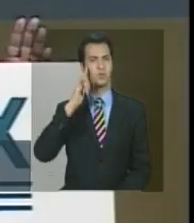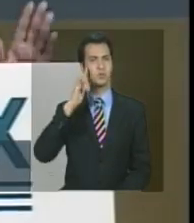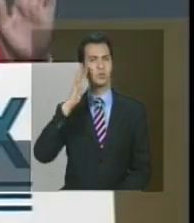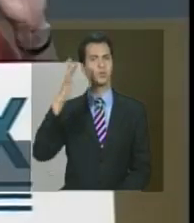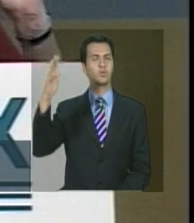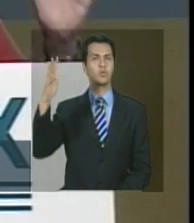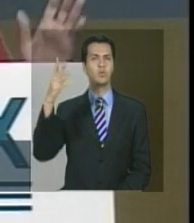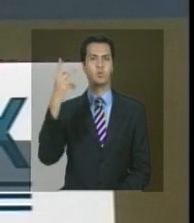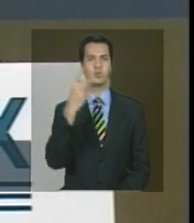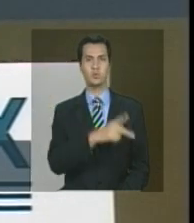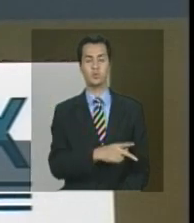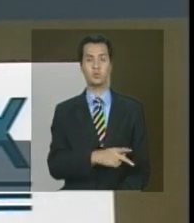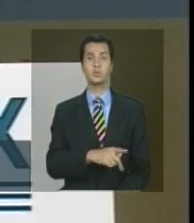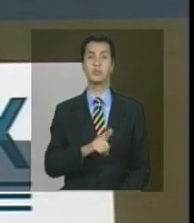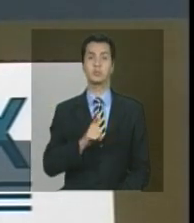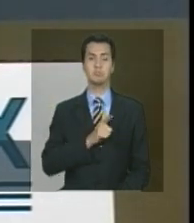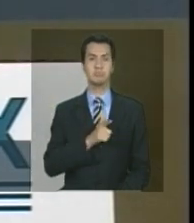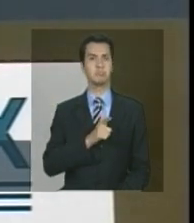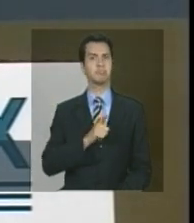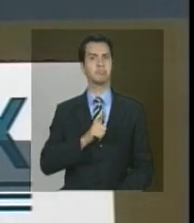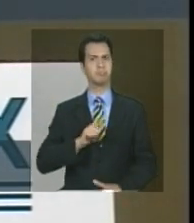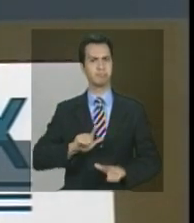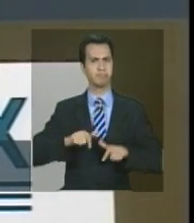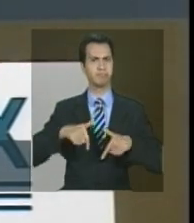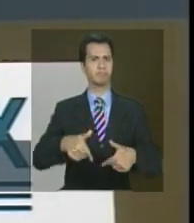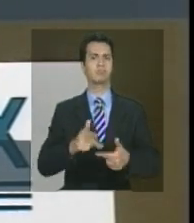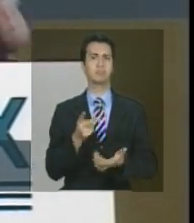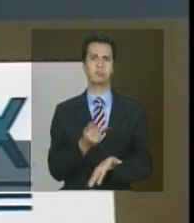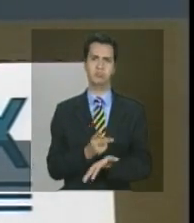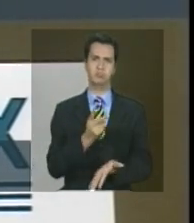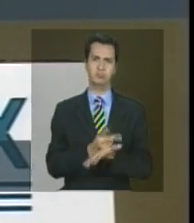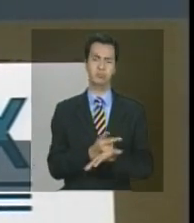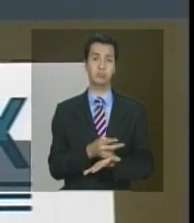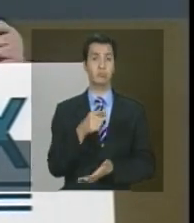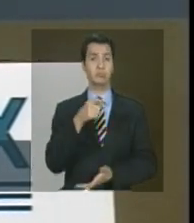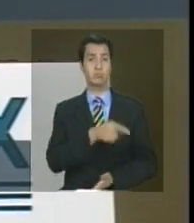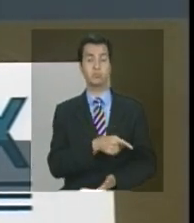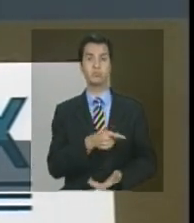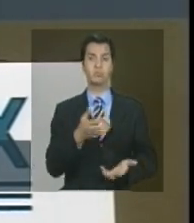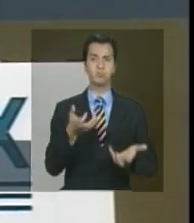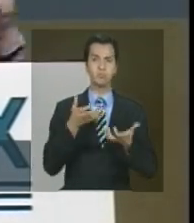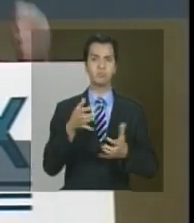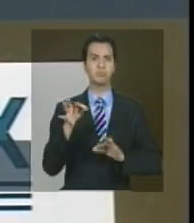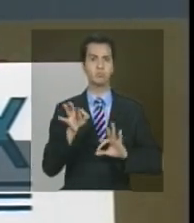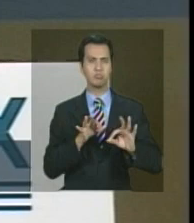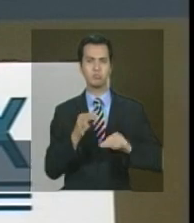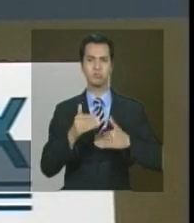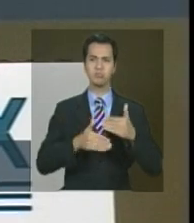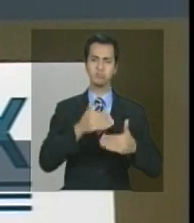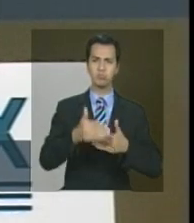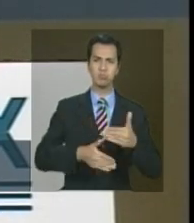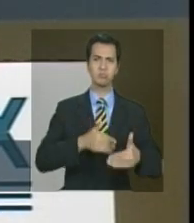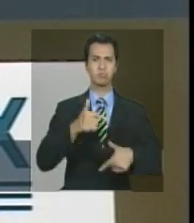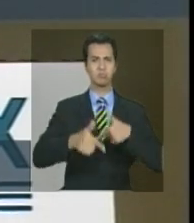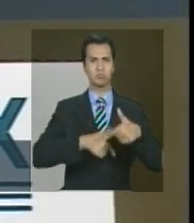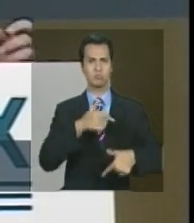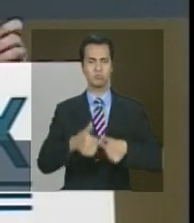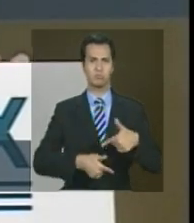forma extremamente ambiciosa e busca cumpri-lo e busca realizá-lo.